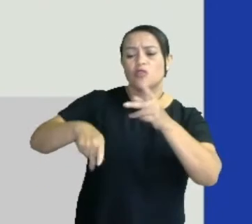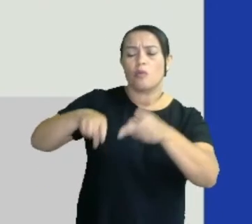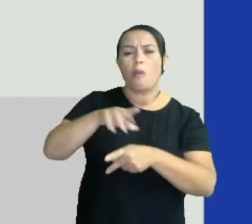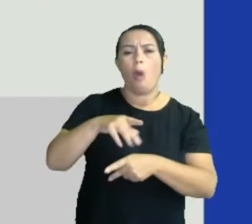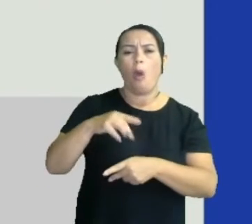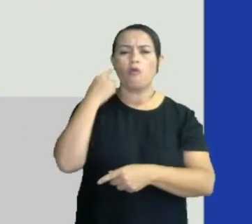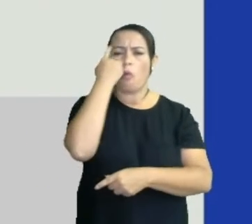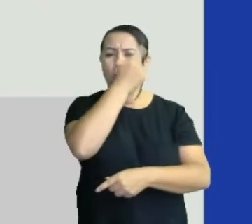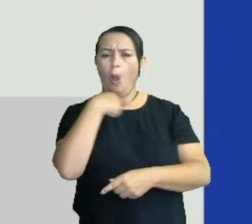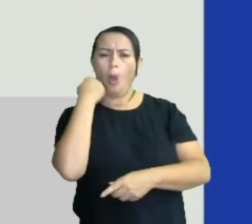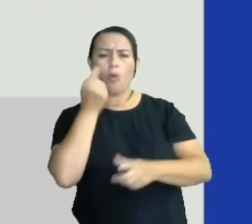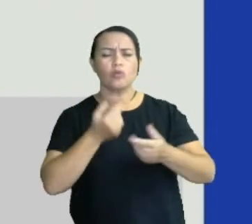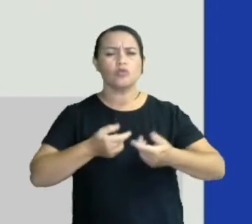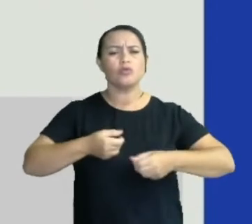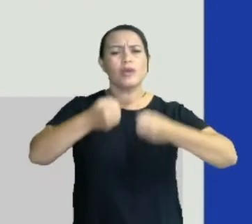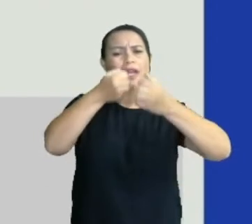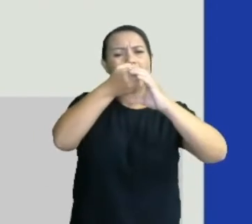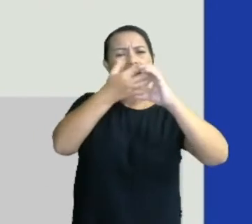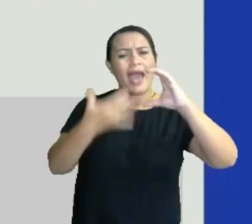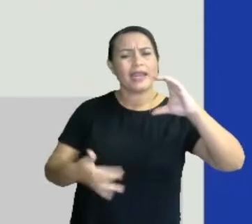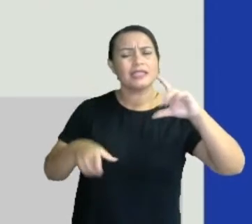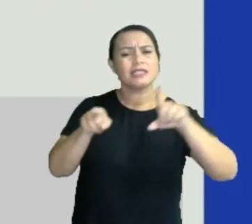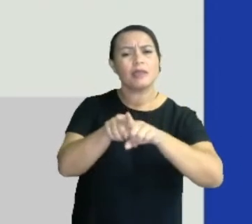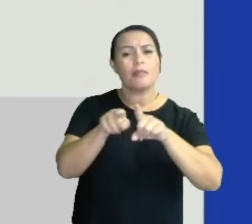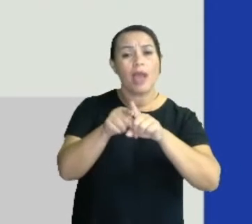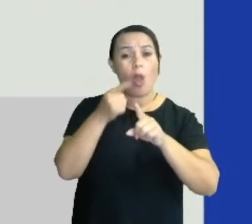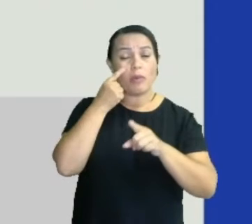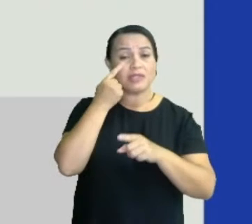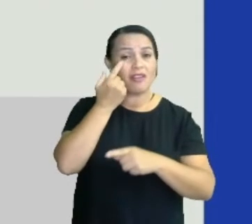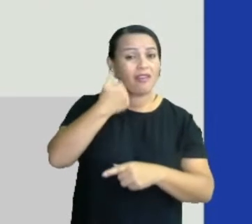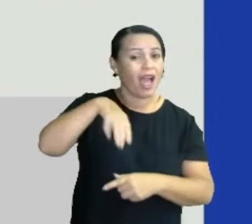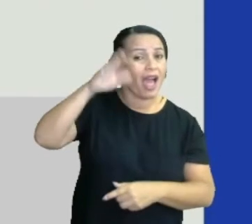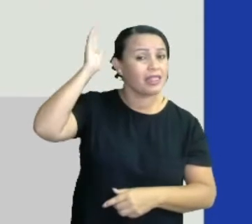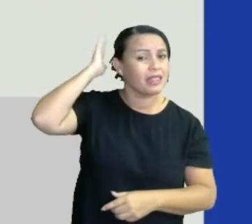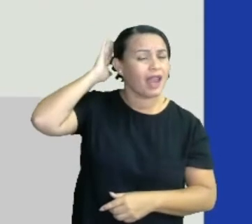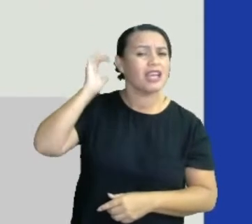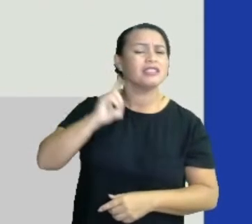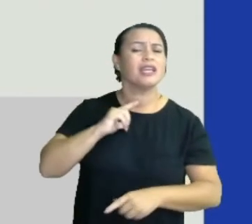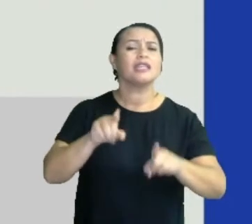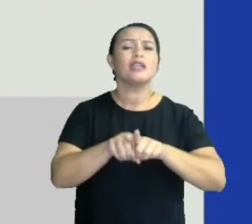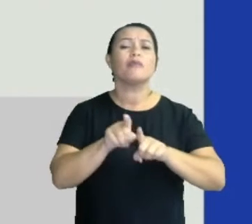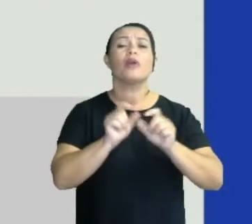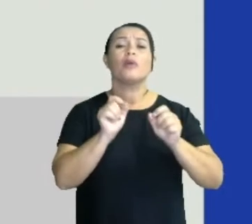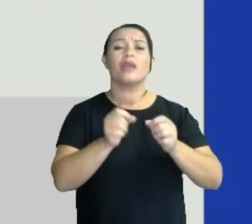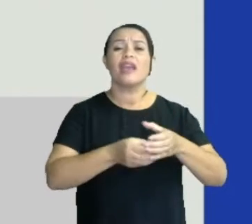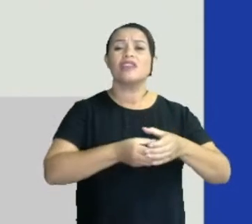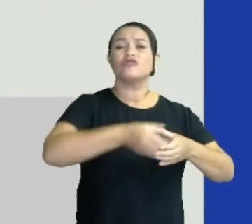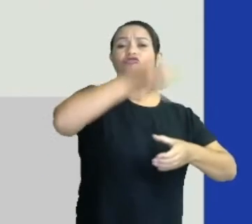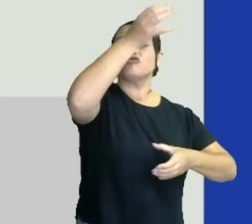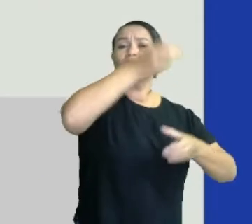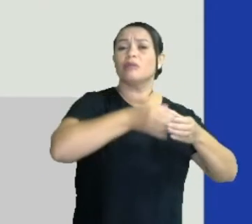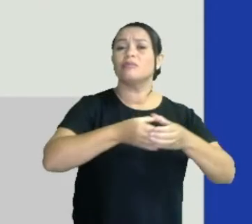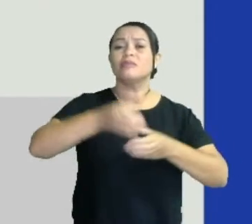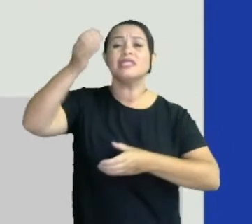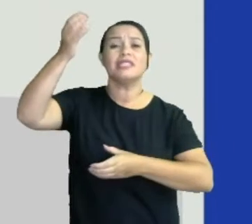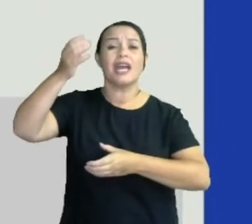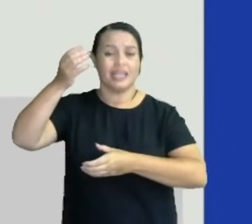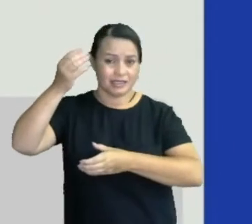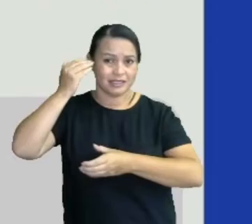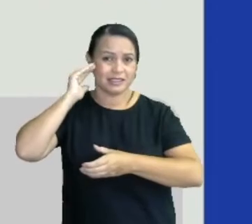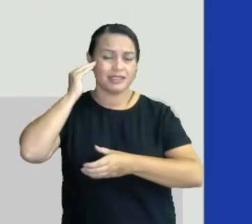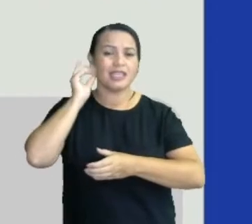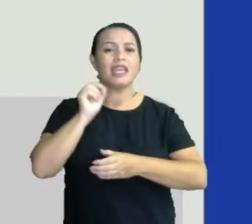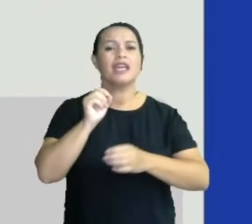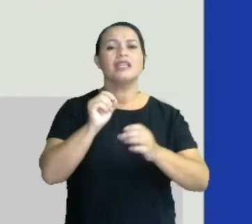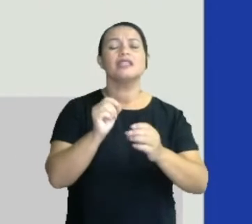característica. E atrás a gente vê a representação de chaminés. De chaminés de quê? De fábricas. Nesse